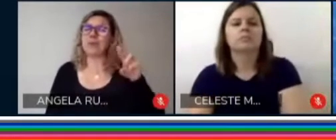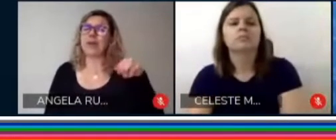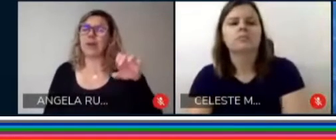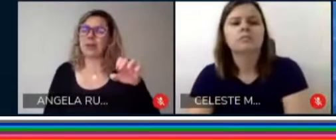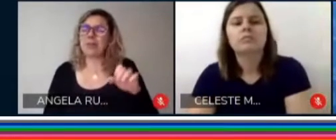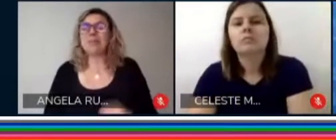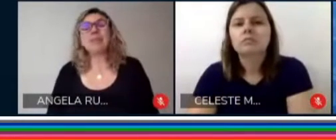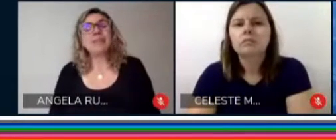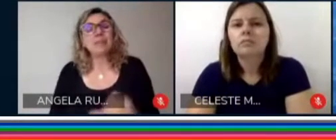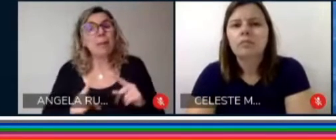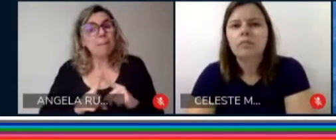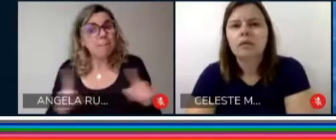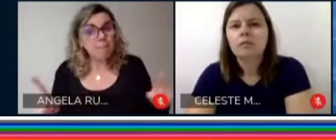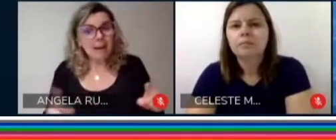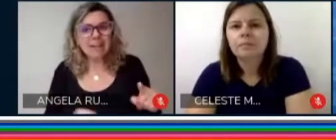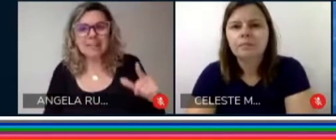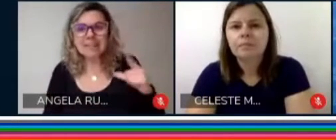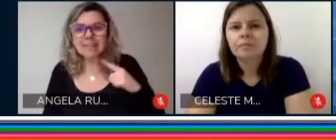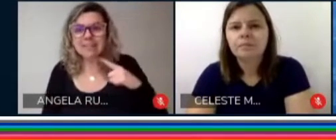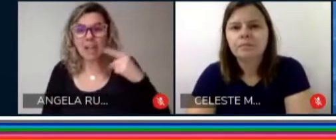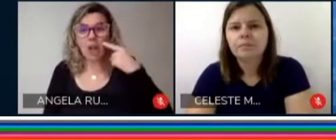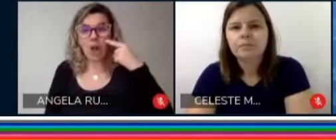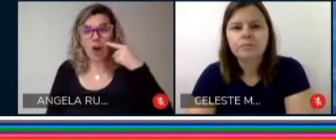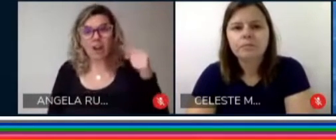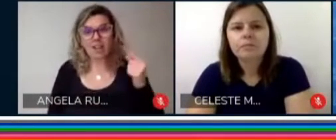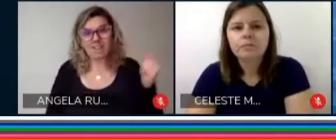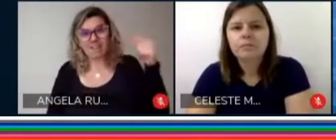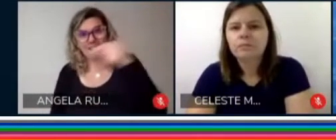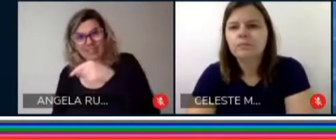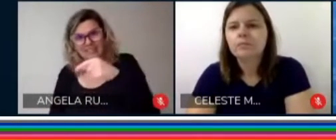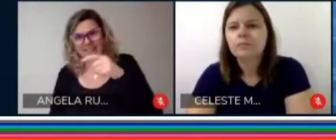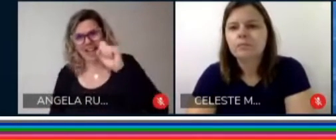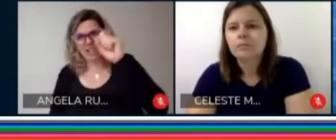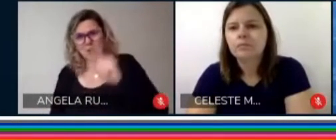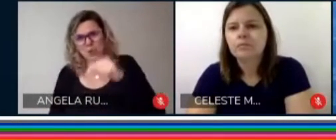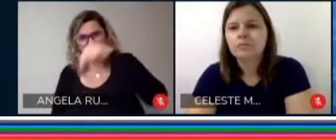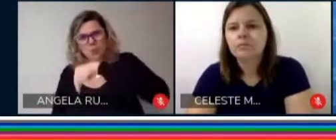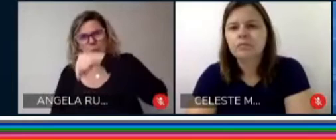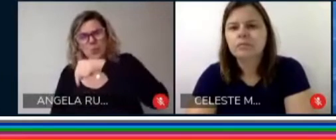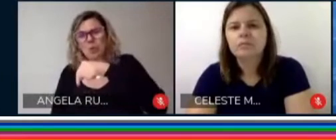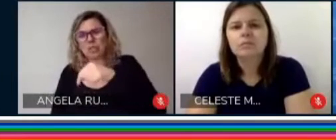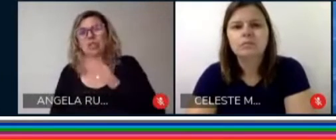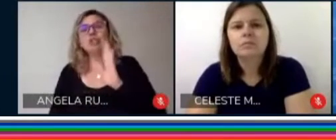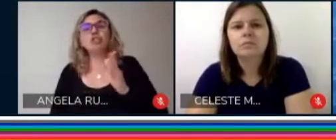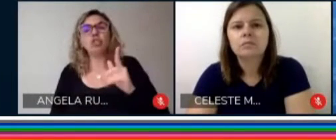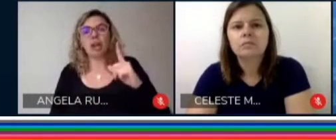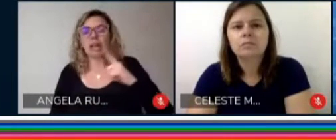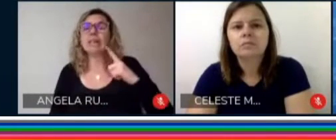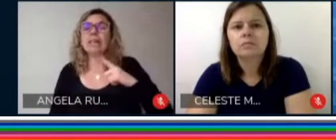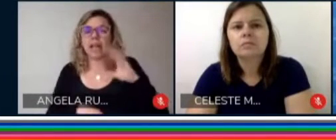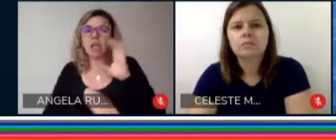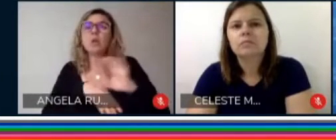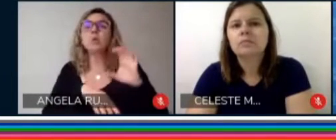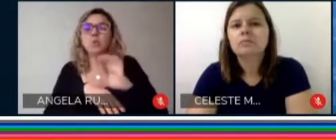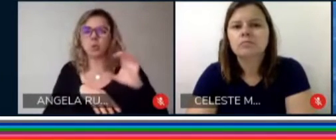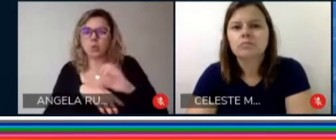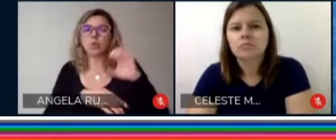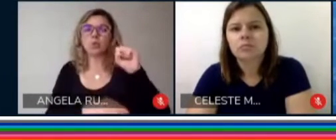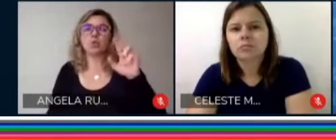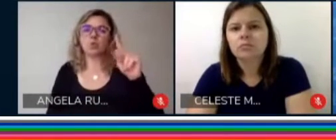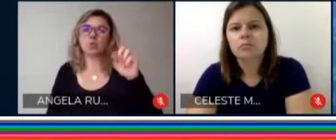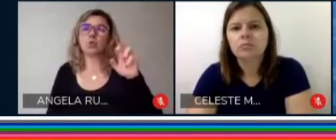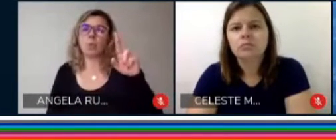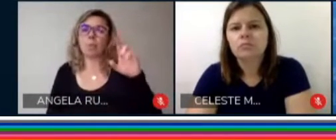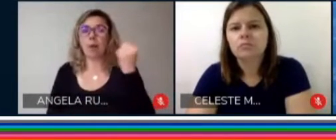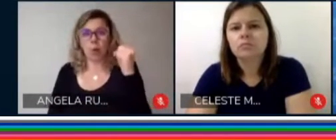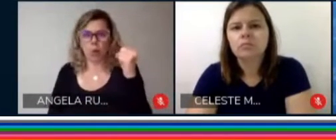suspeita. A gente colocou aqui a setinha dizendo que para este curso específico já temos uma capacitação no Super 8, tá?